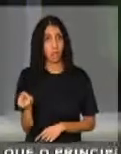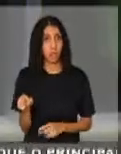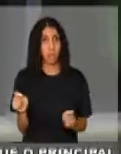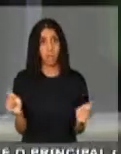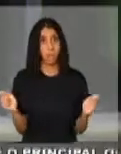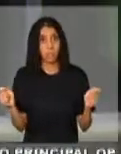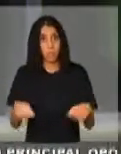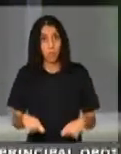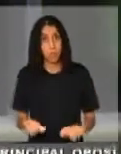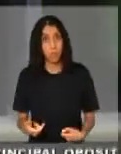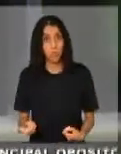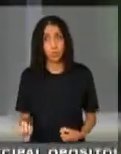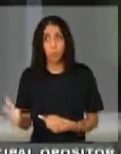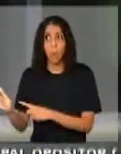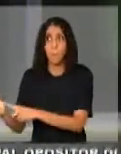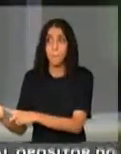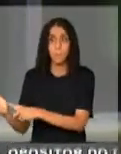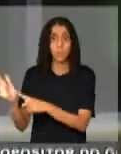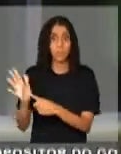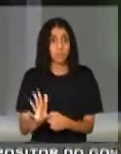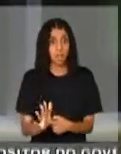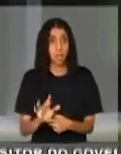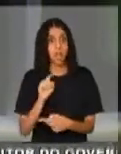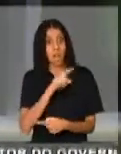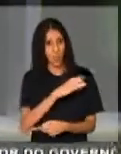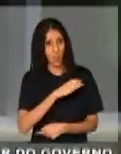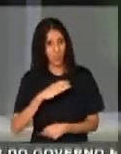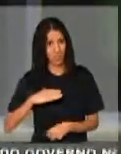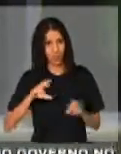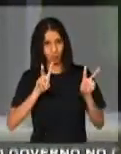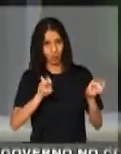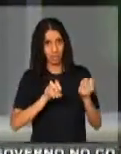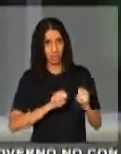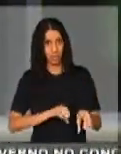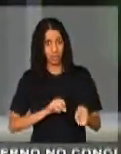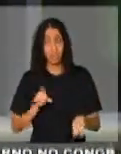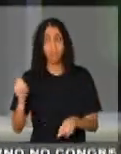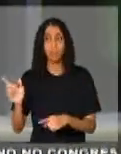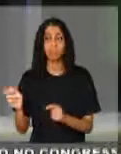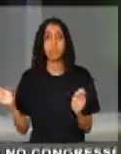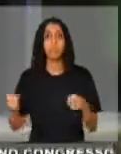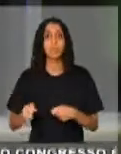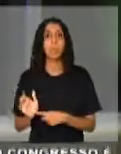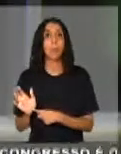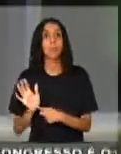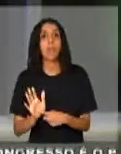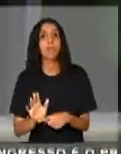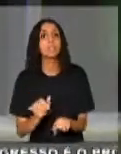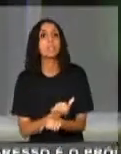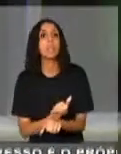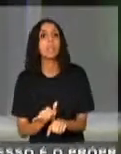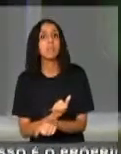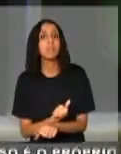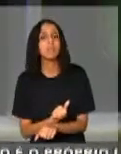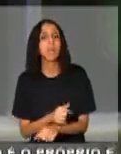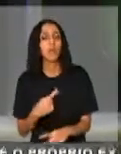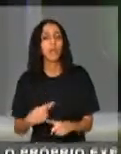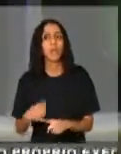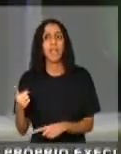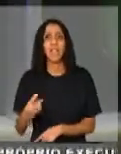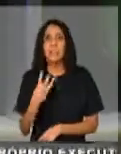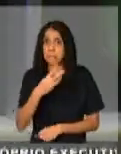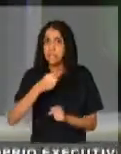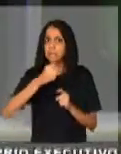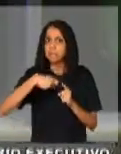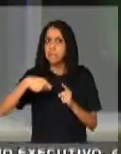condição de apresentar àquela Comissão de Educação a sua política, o que ele, depois de 3 meses sentado na